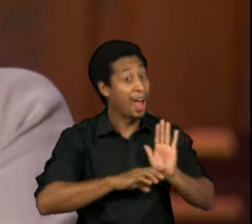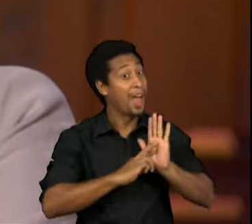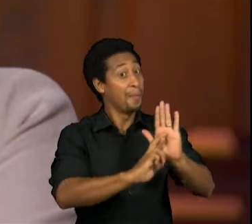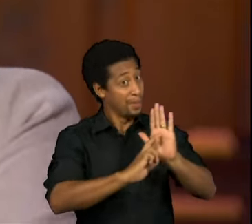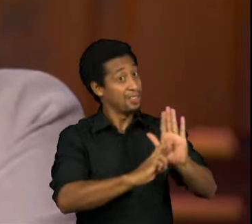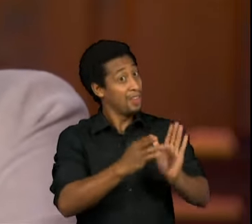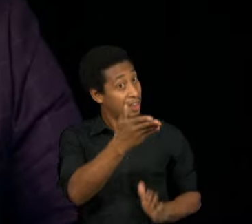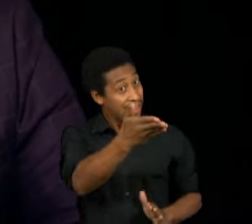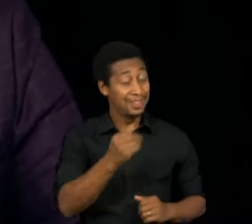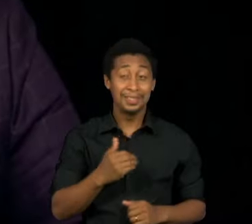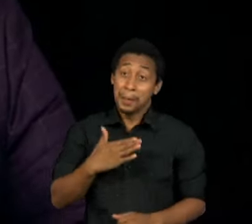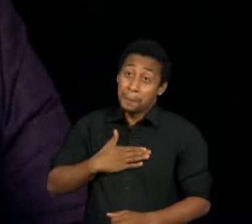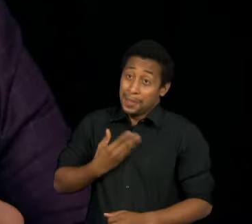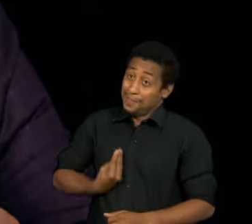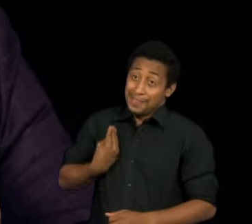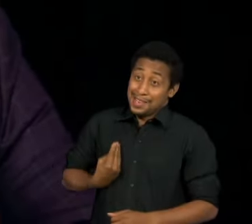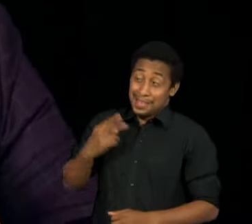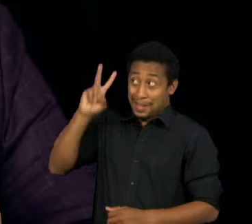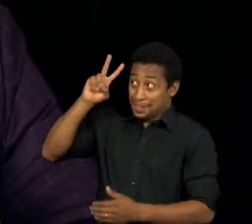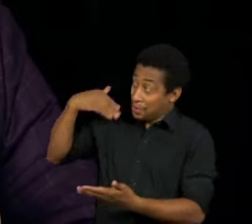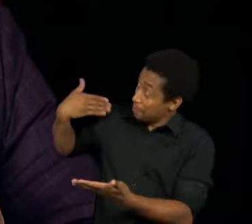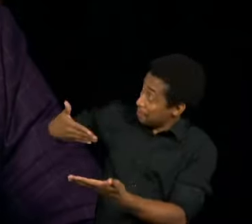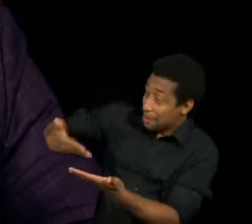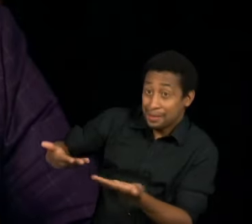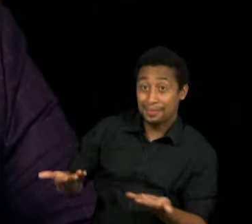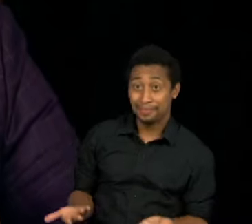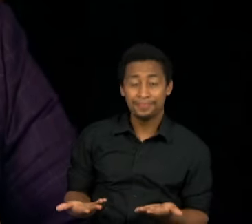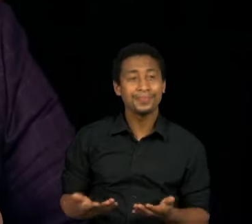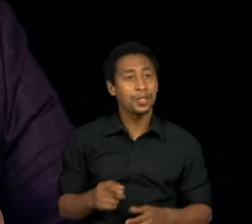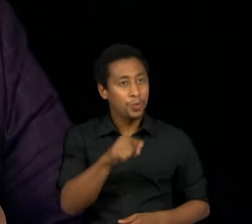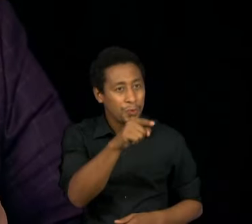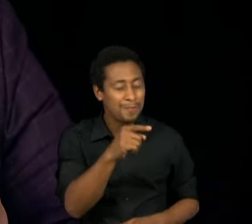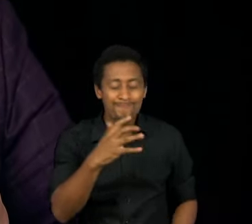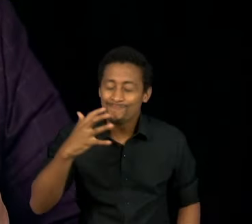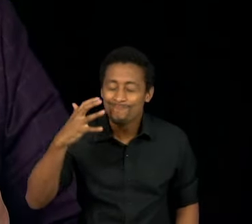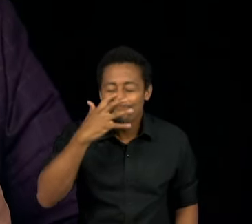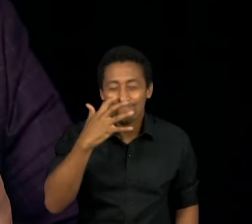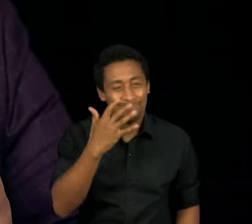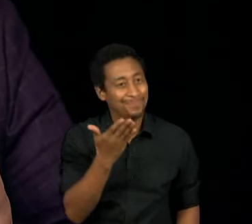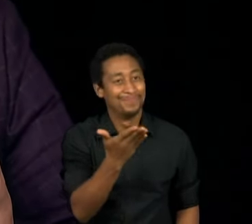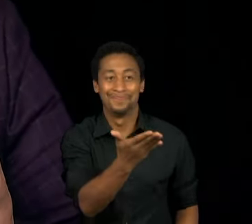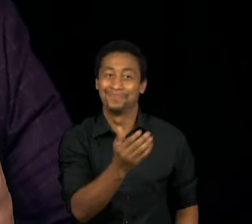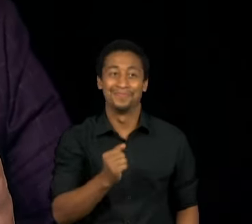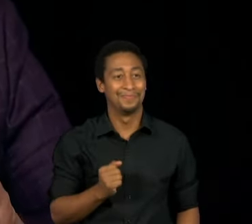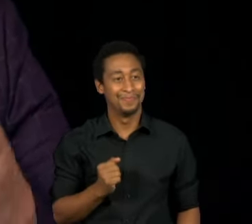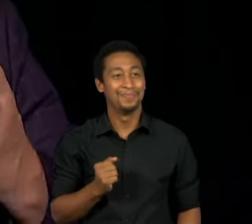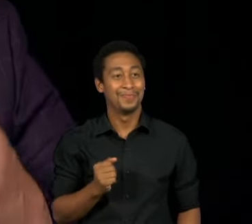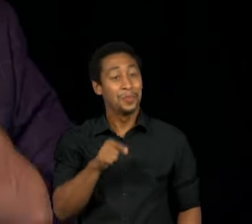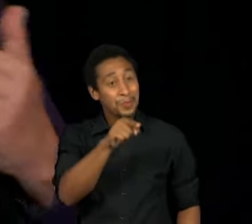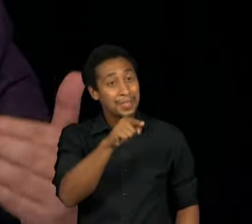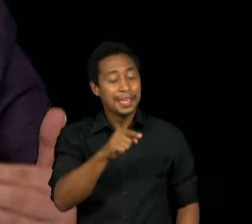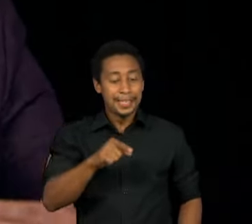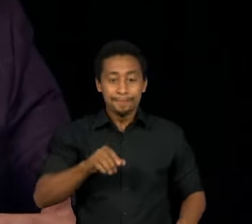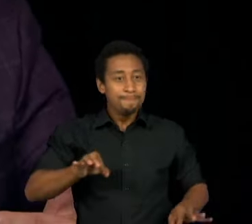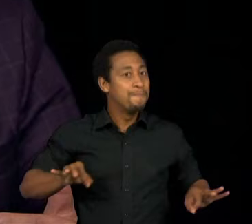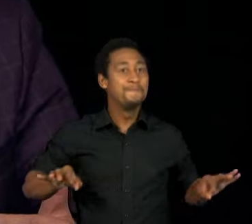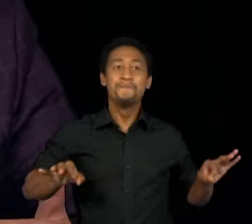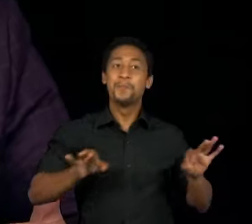que não tem problema com você e você tem uma coisa que eu admiro muito que é estar